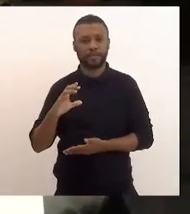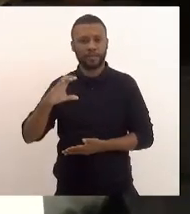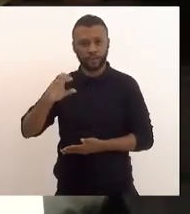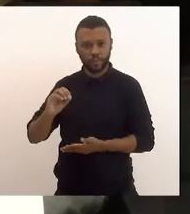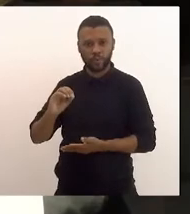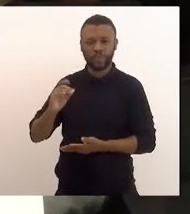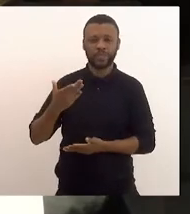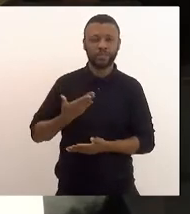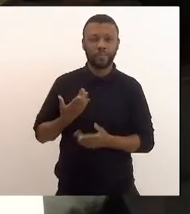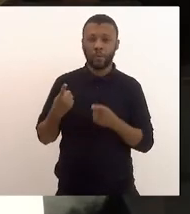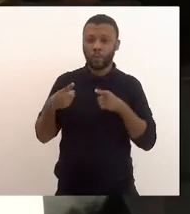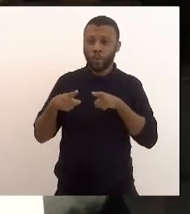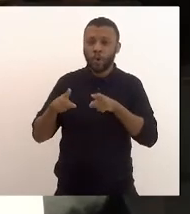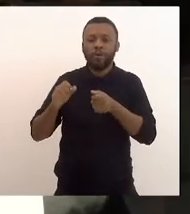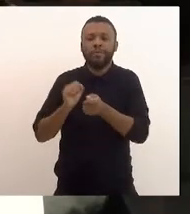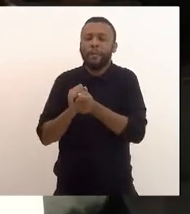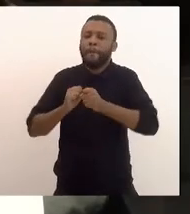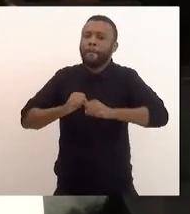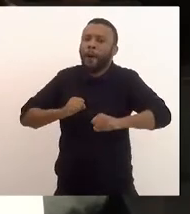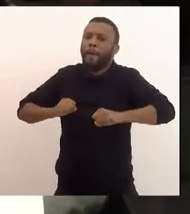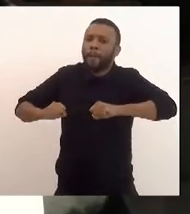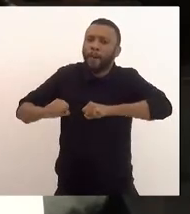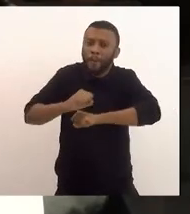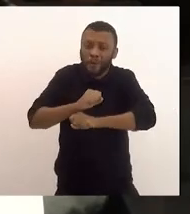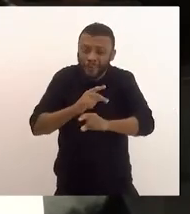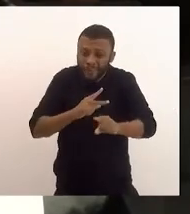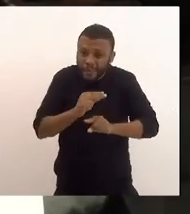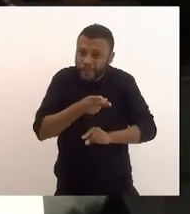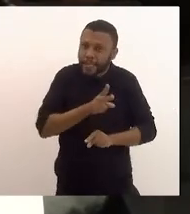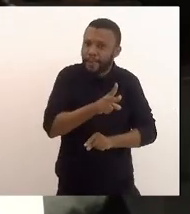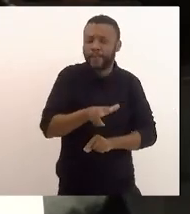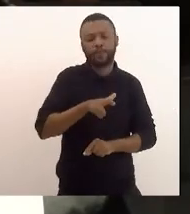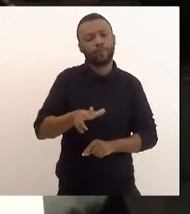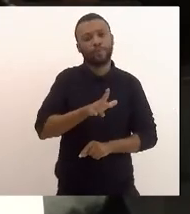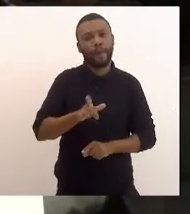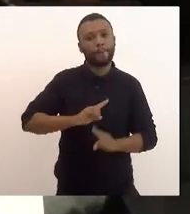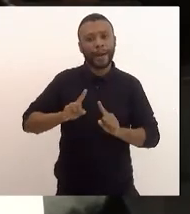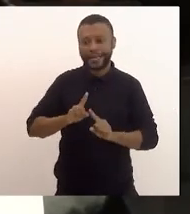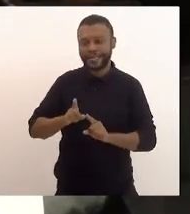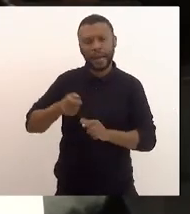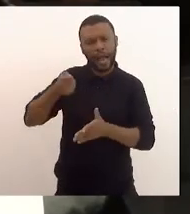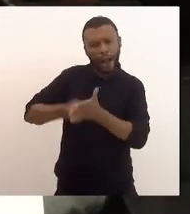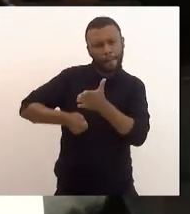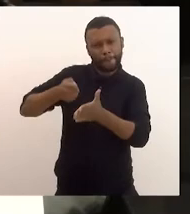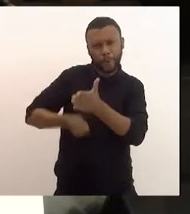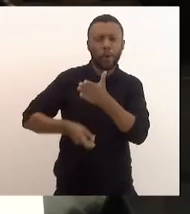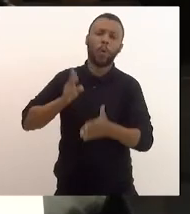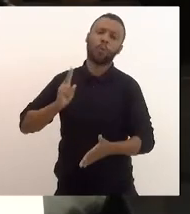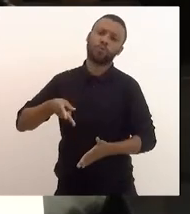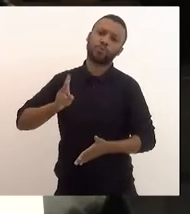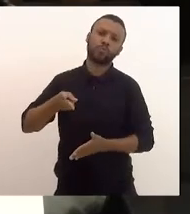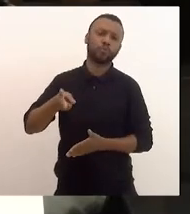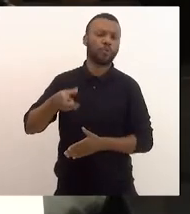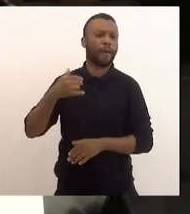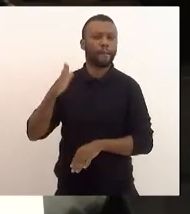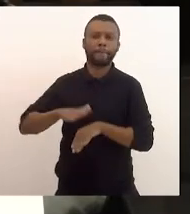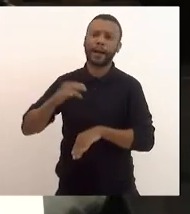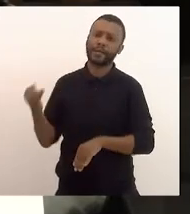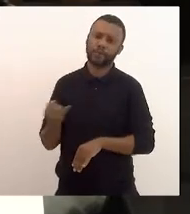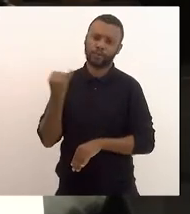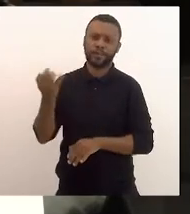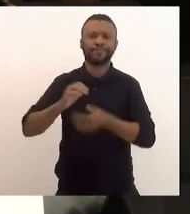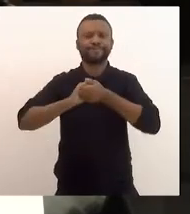nem sempre vencemos mas continuamos lutando que é o mais importante quero